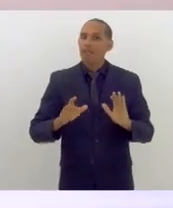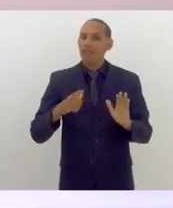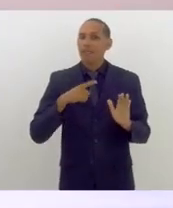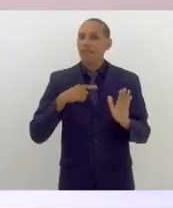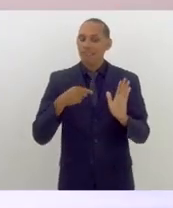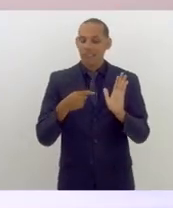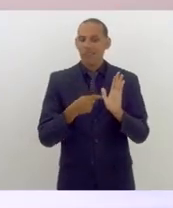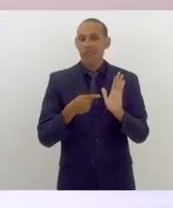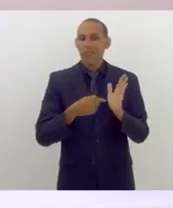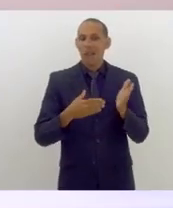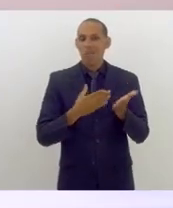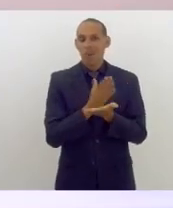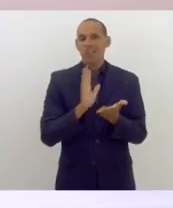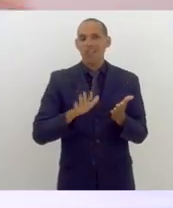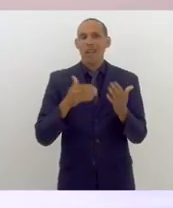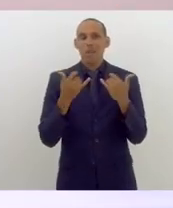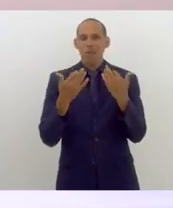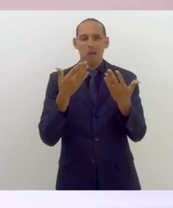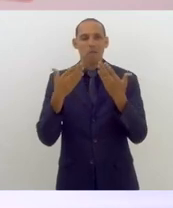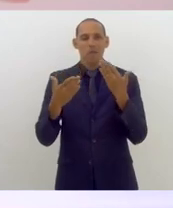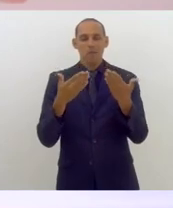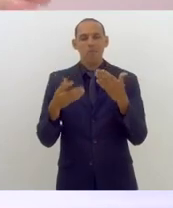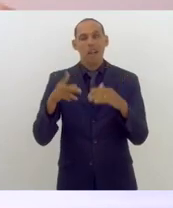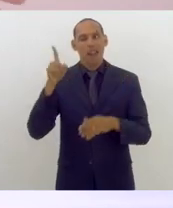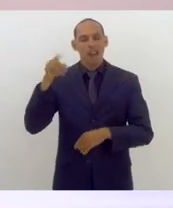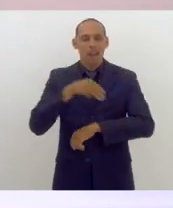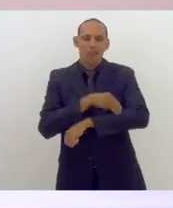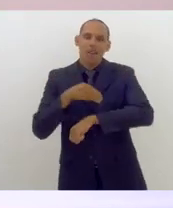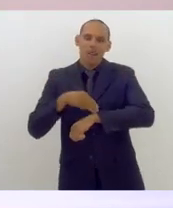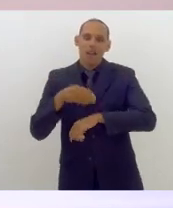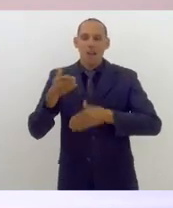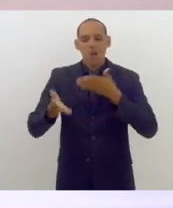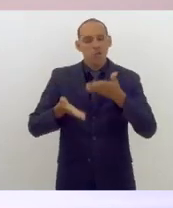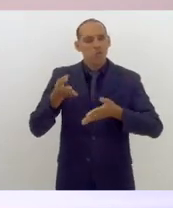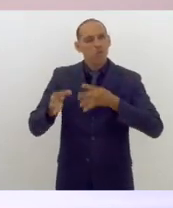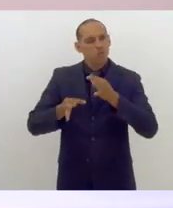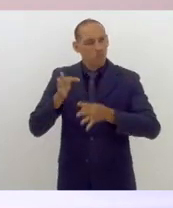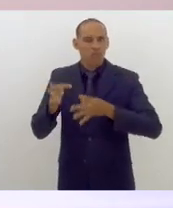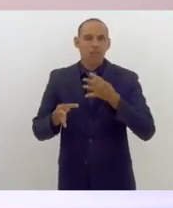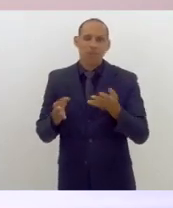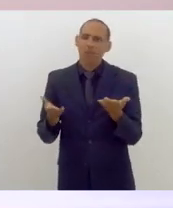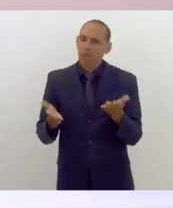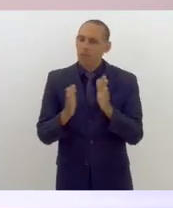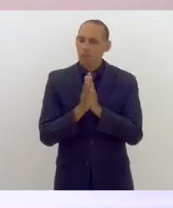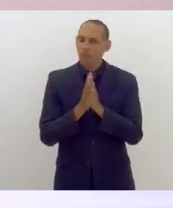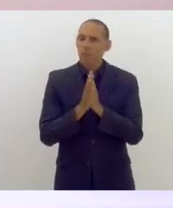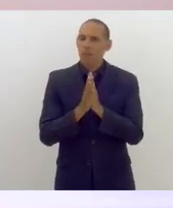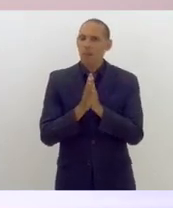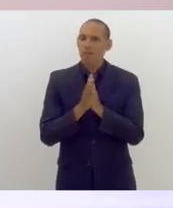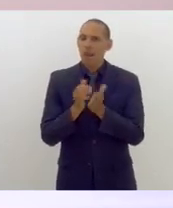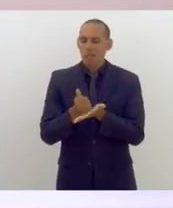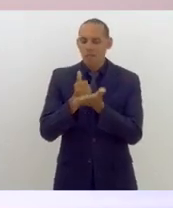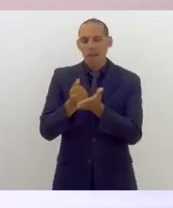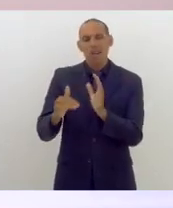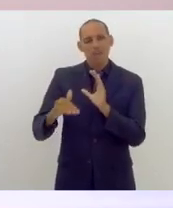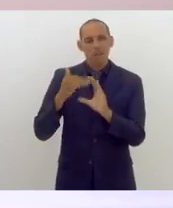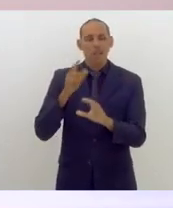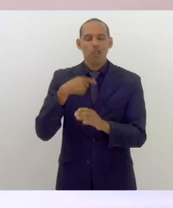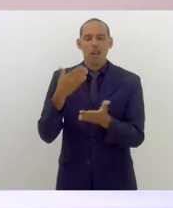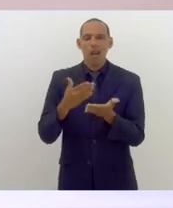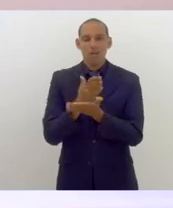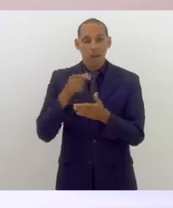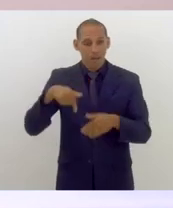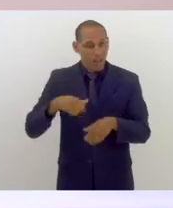aprovadas audiências públicas em Macaé para tratar dessa questão que fizesse a fundamentação para que eu pudesse aprovar isso